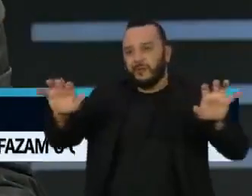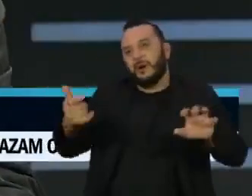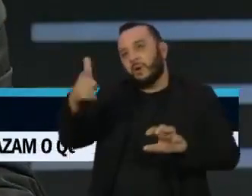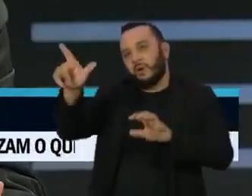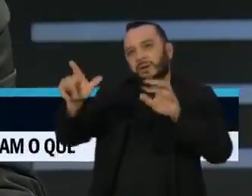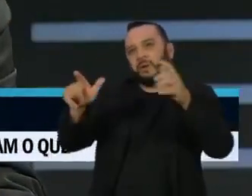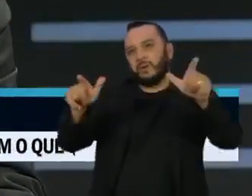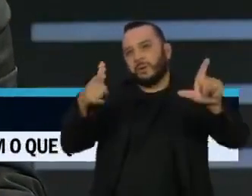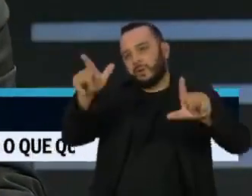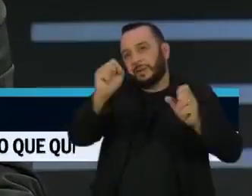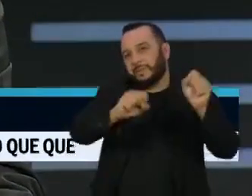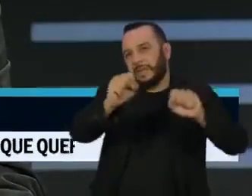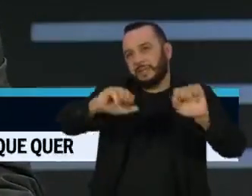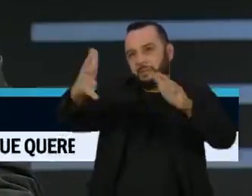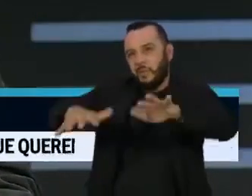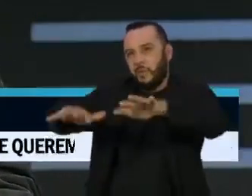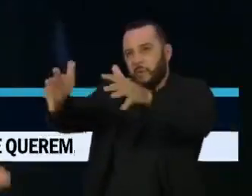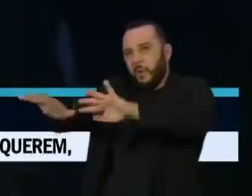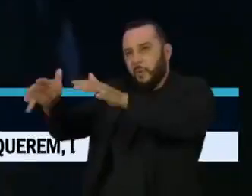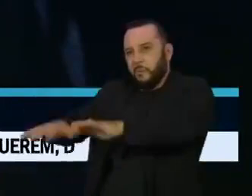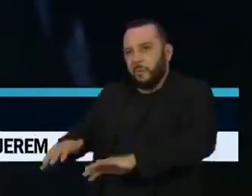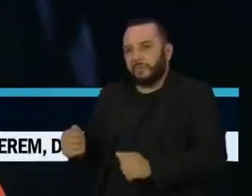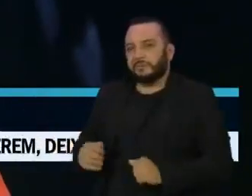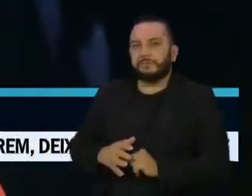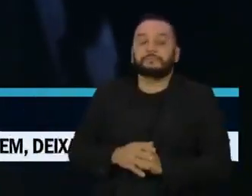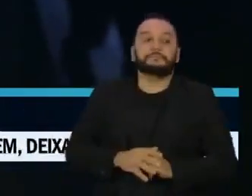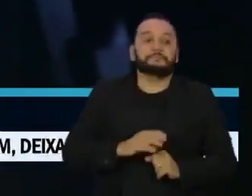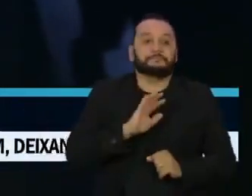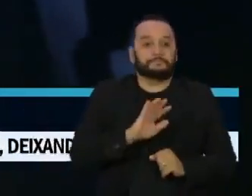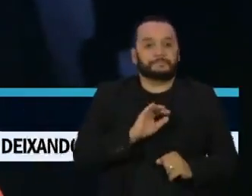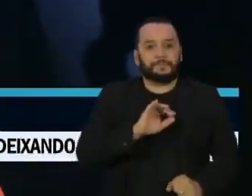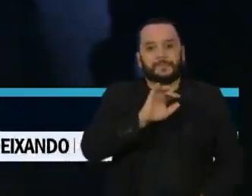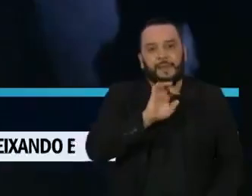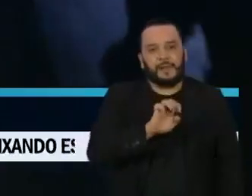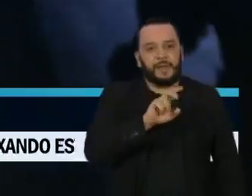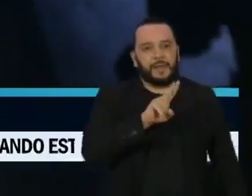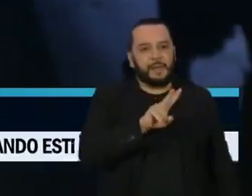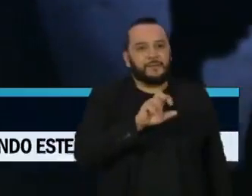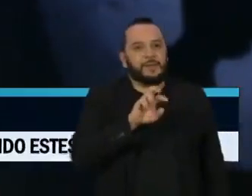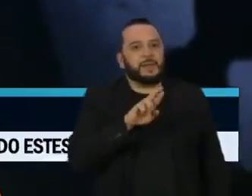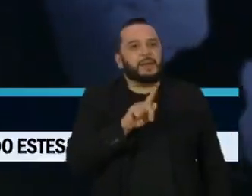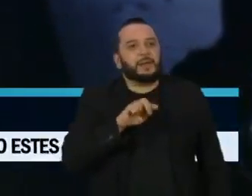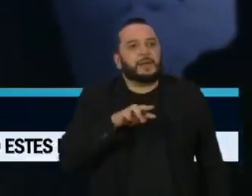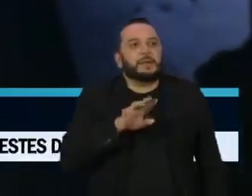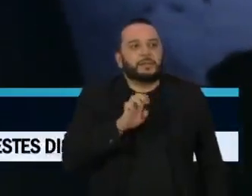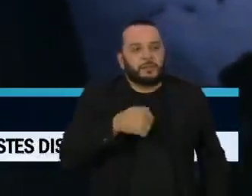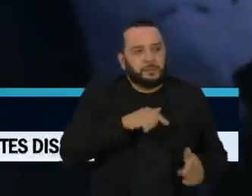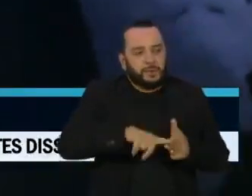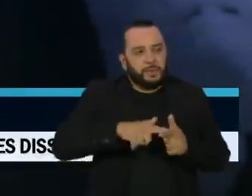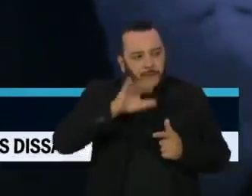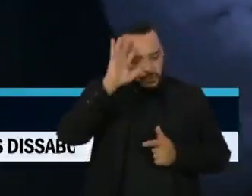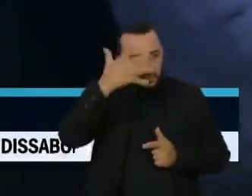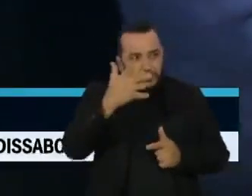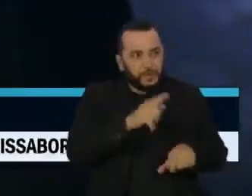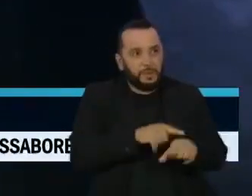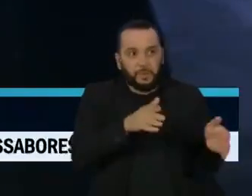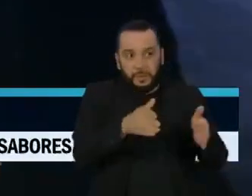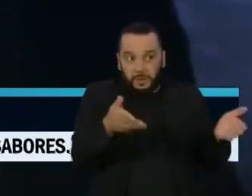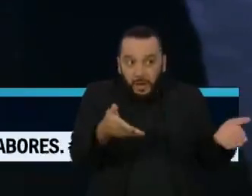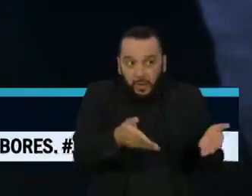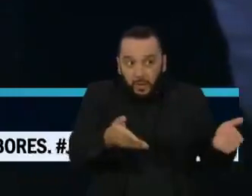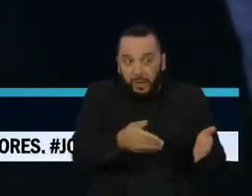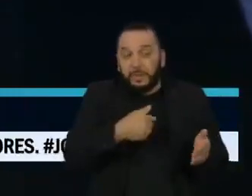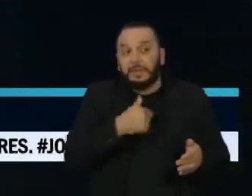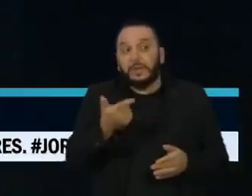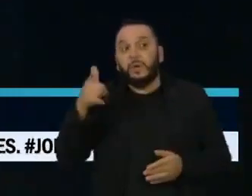incorporadoras não parece até o momento que seja agora no caso é grande Ele está solucionado momentaneamente a dívida ainda tem outra